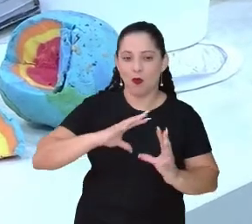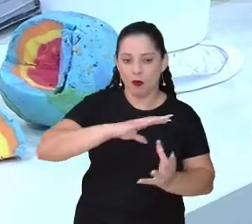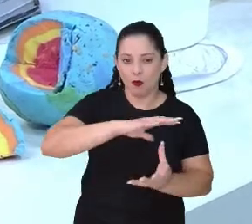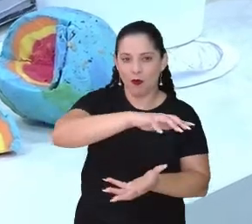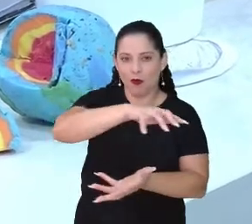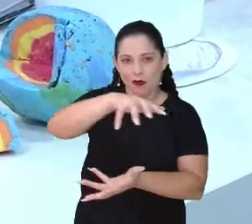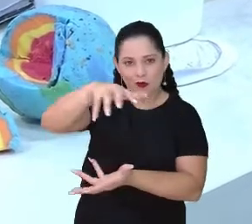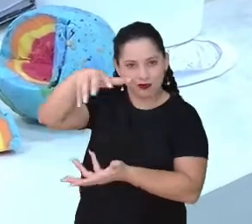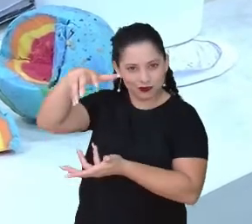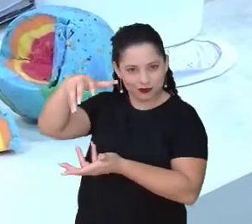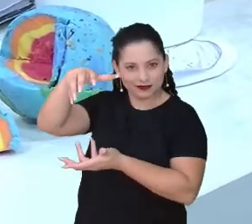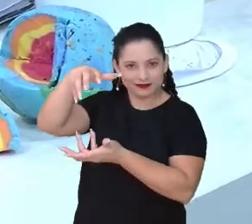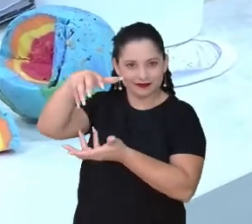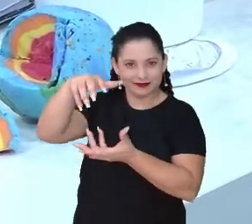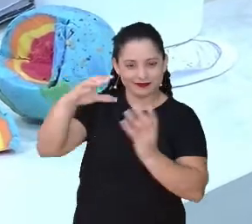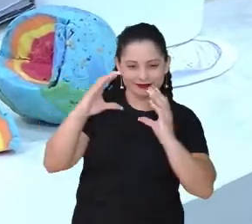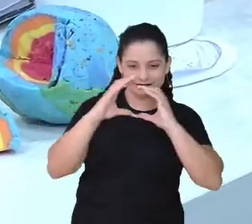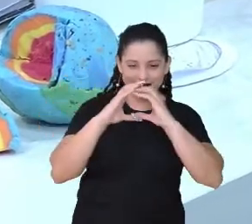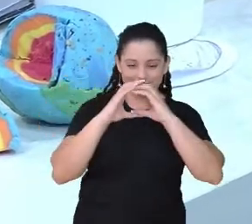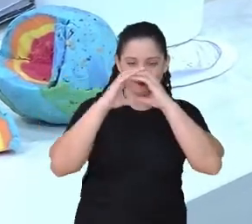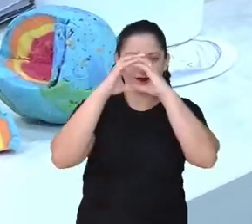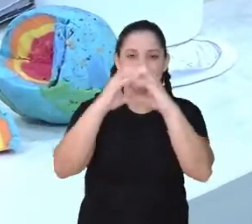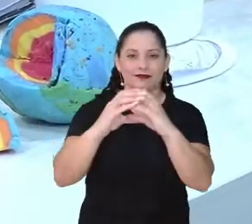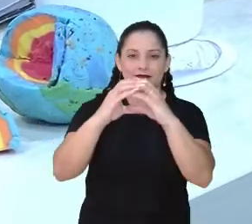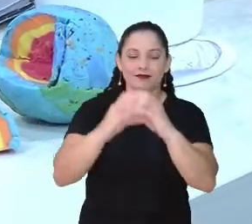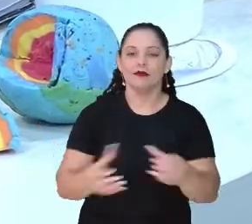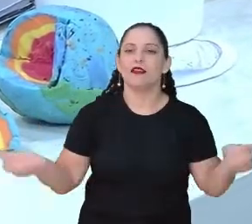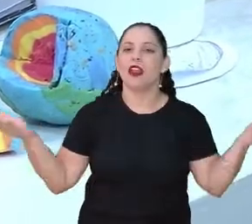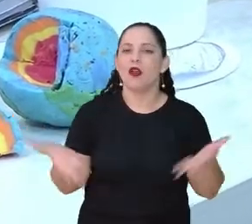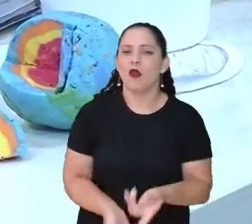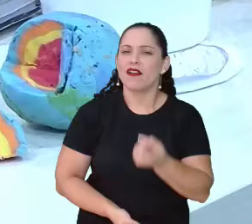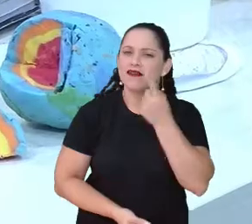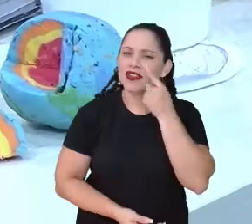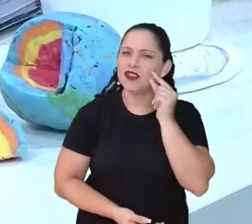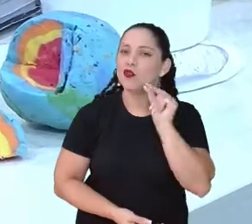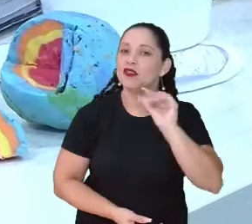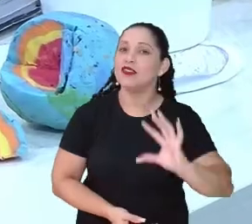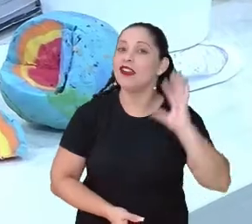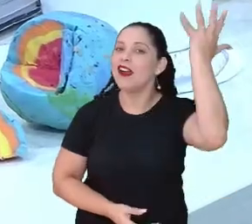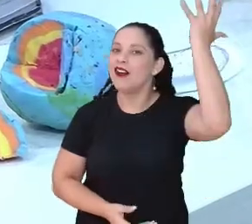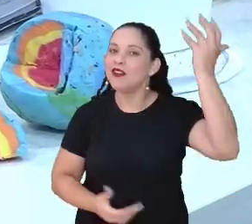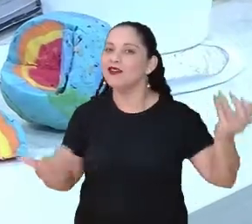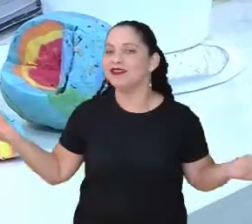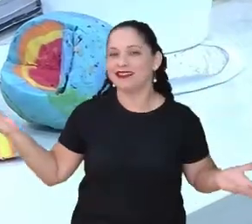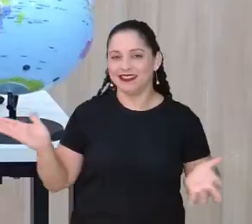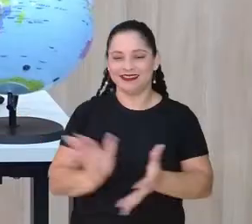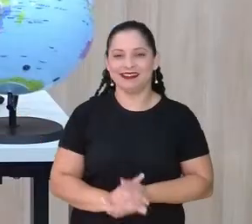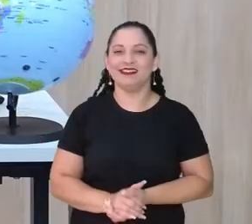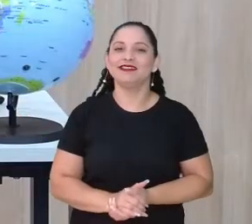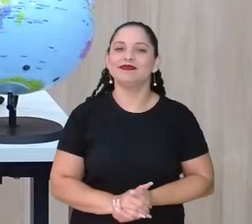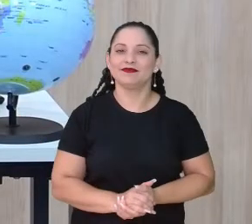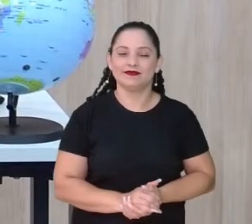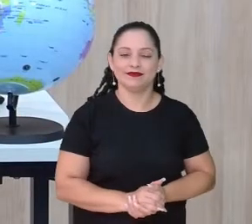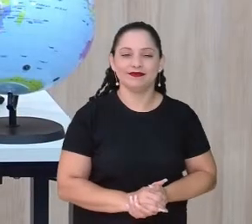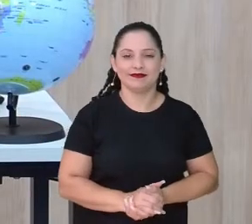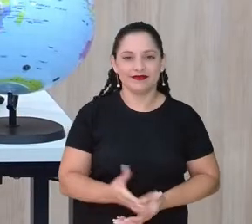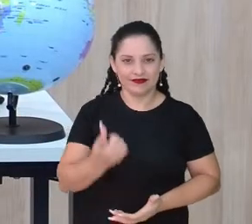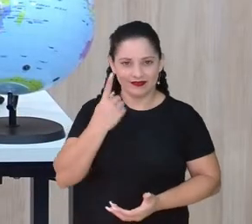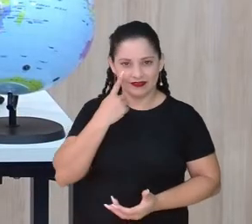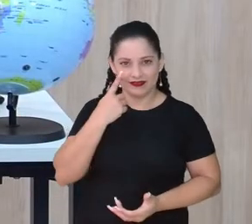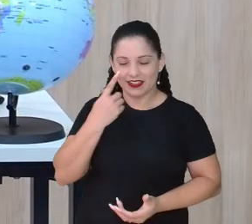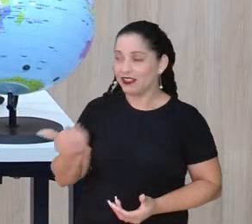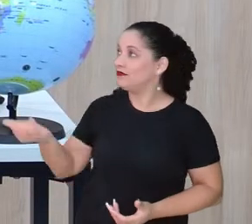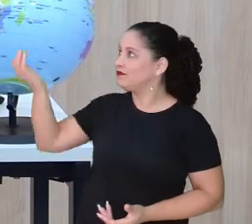E agora a gente vai ver o que aconteceu. Eu vou colocar aqui do ladinho, esses que eu